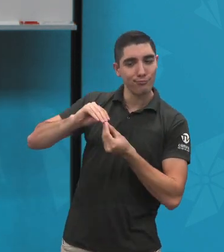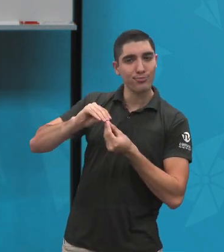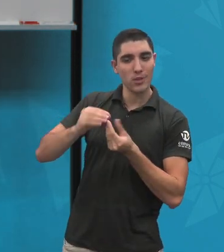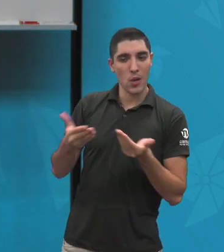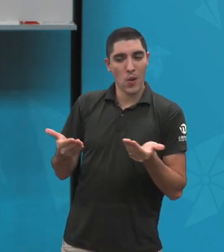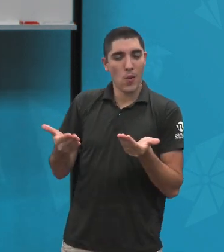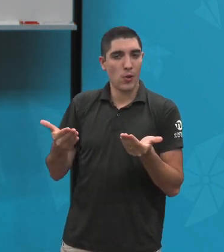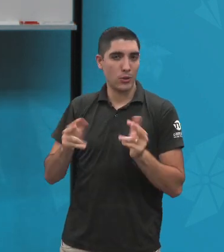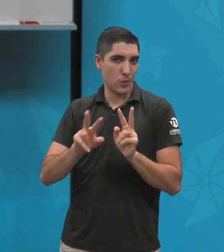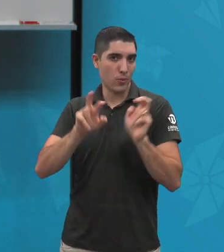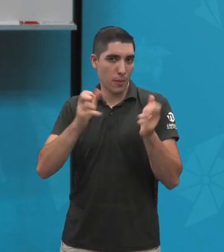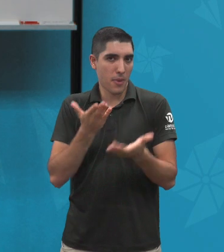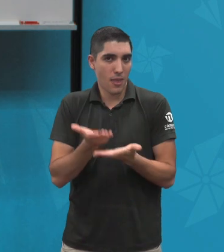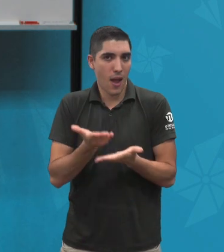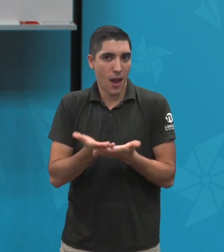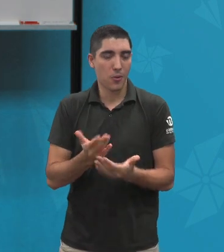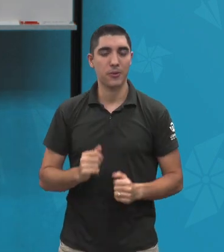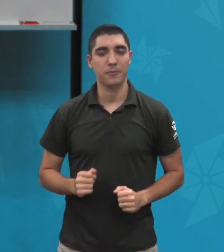esse nosso encontro de hoje.